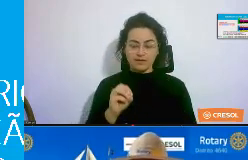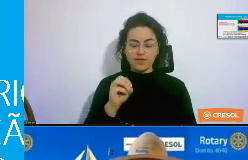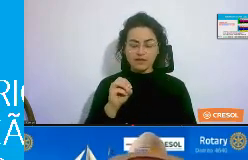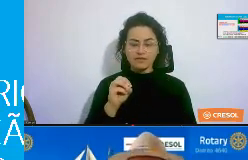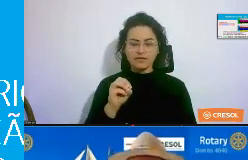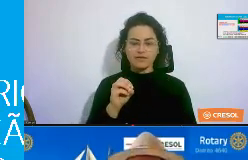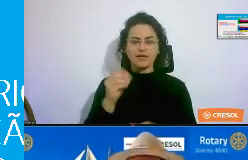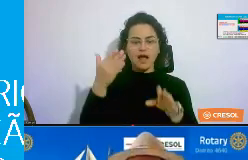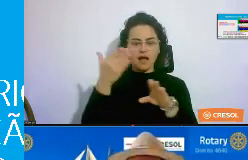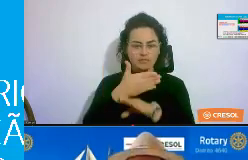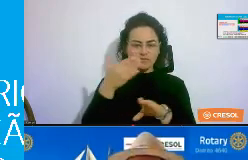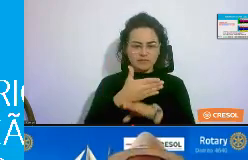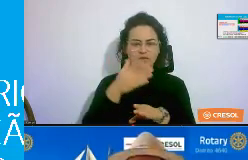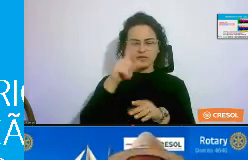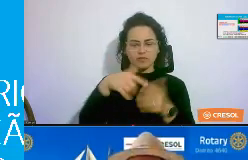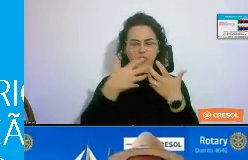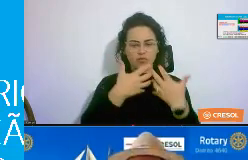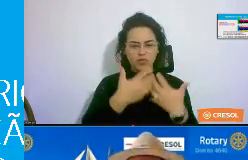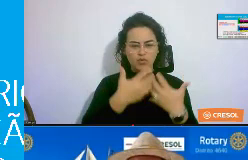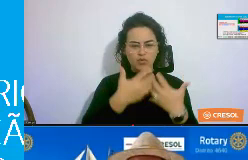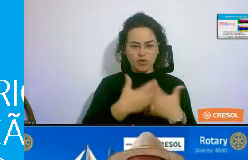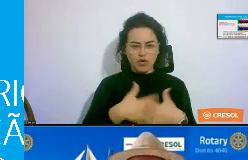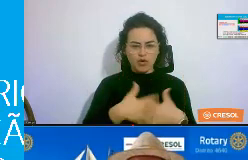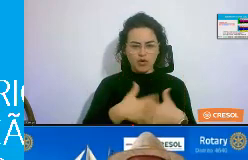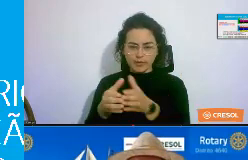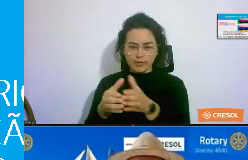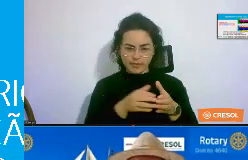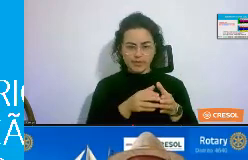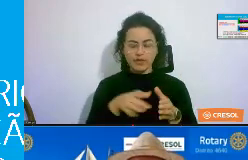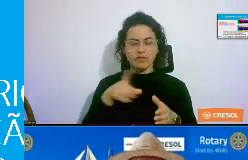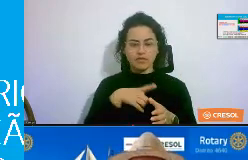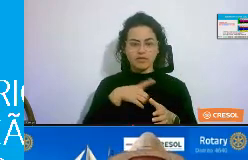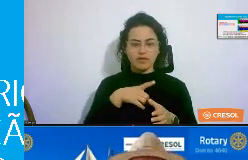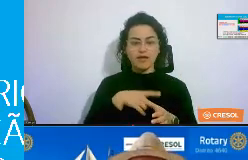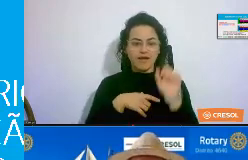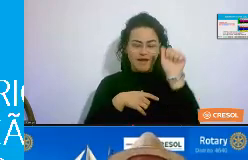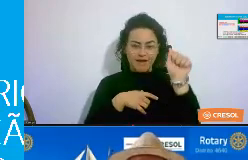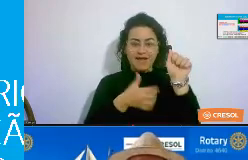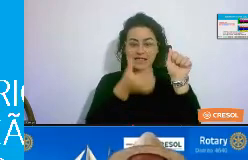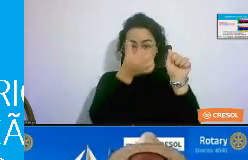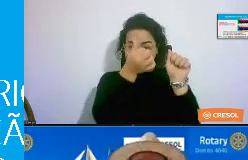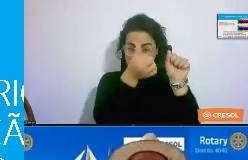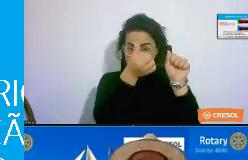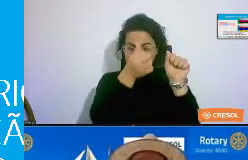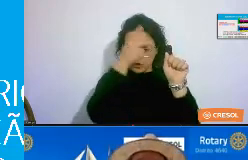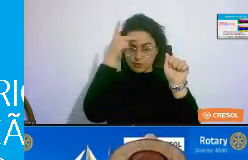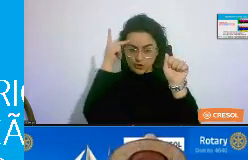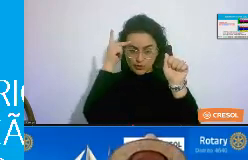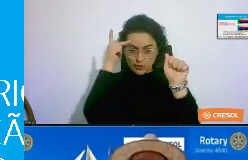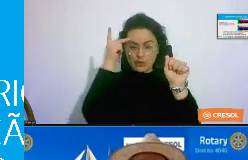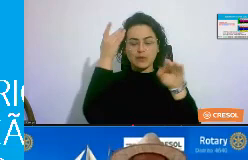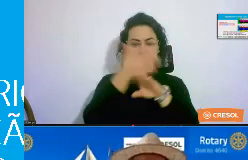o que você pode imaginar é que na curva A, 6 associados vai dar resultado de 80%. Na curva